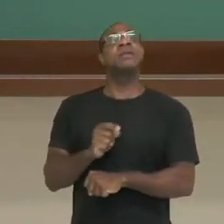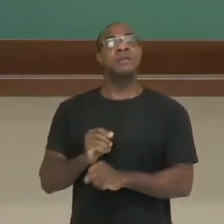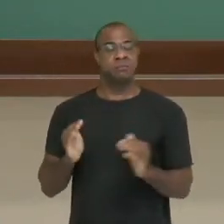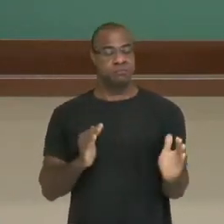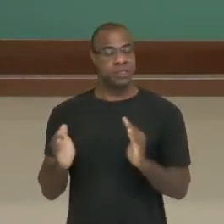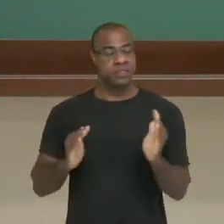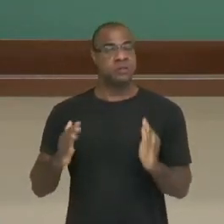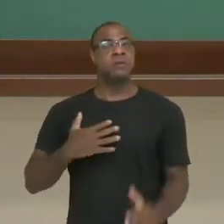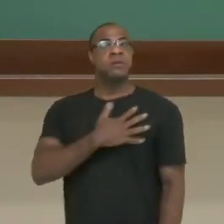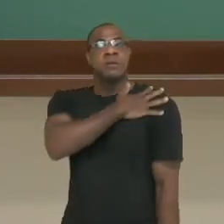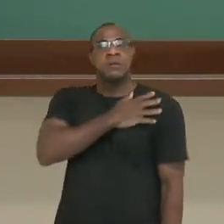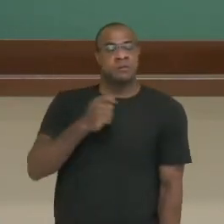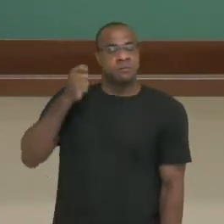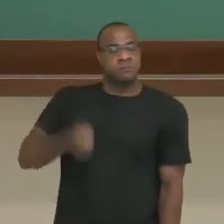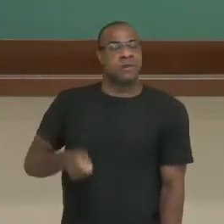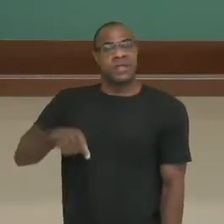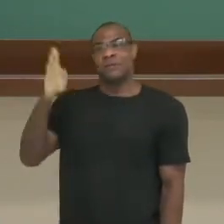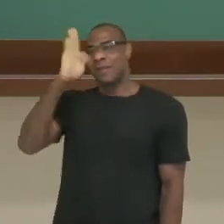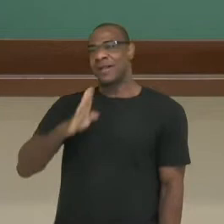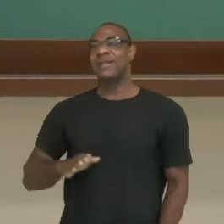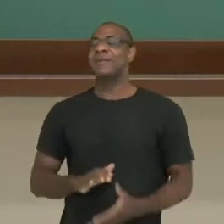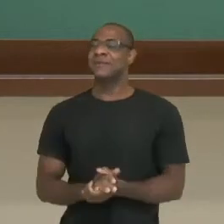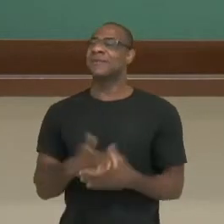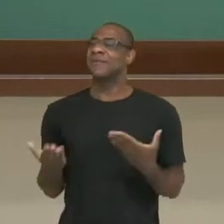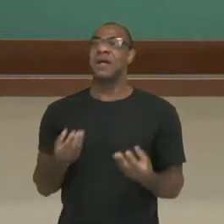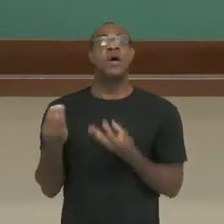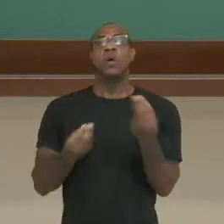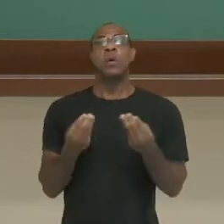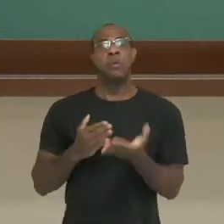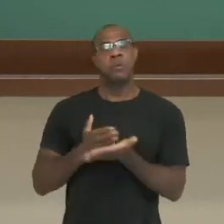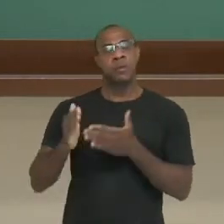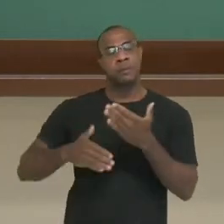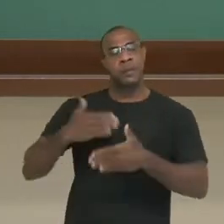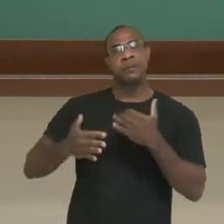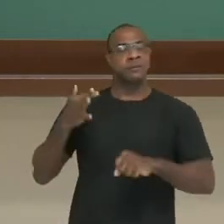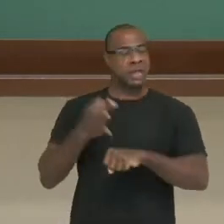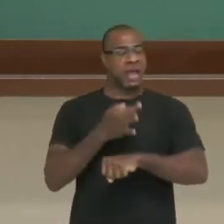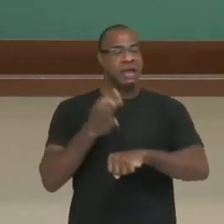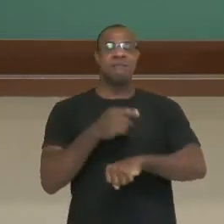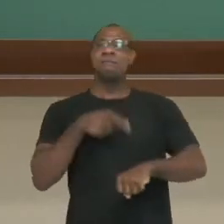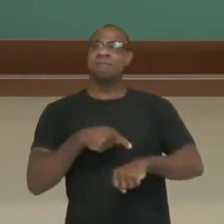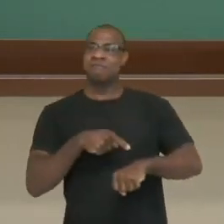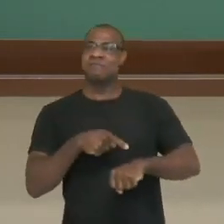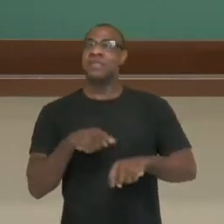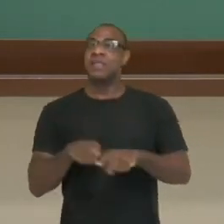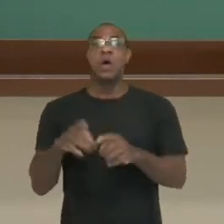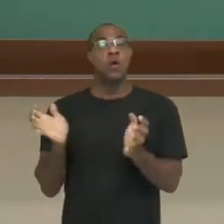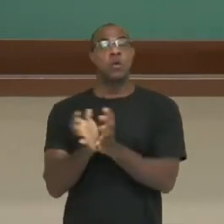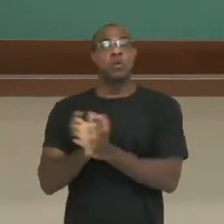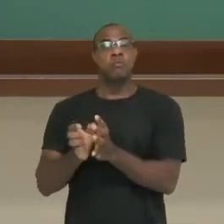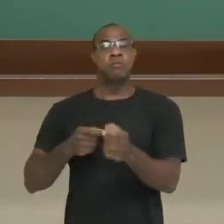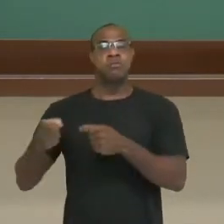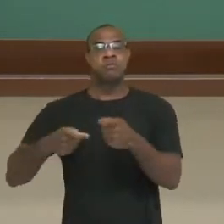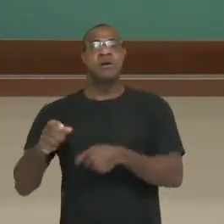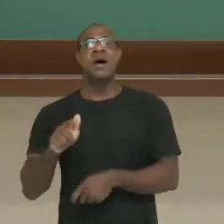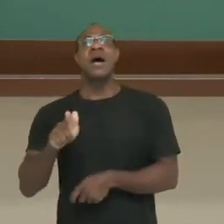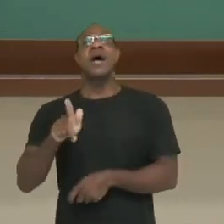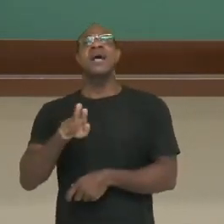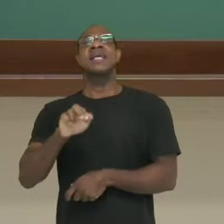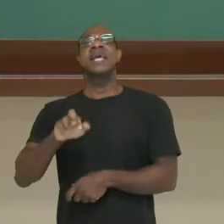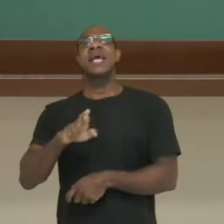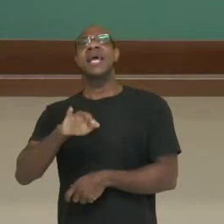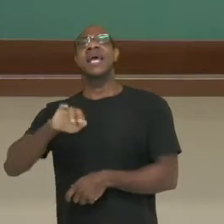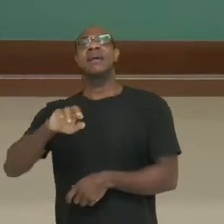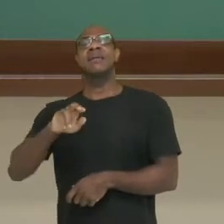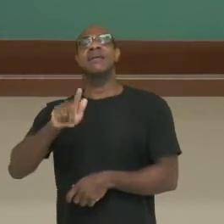a ditadura civil-militar no Brasil. Como se deu esse processo de resistência de grupos de guerrilhas armadas.